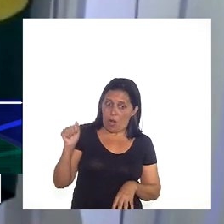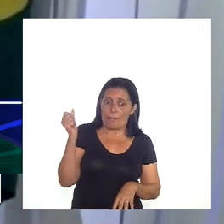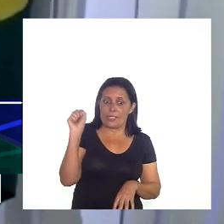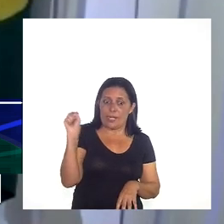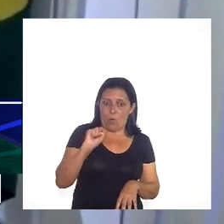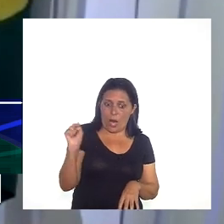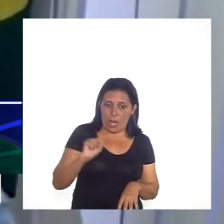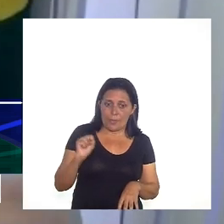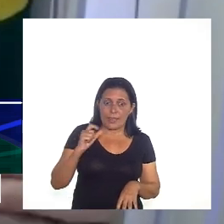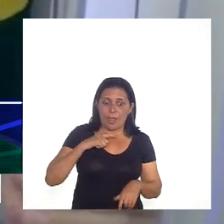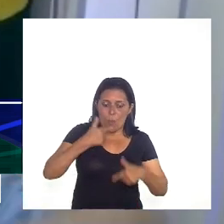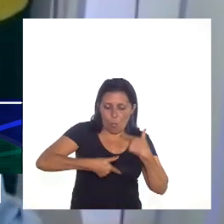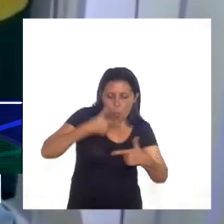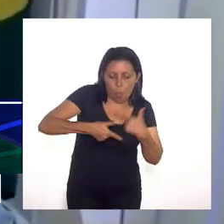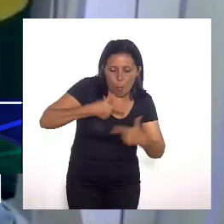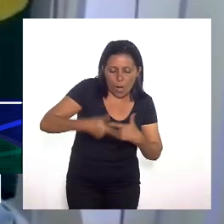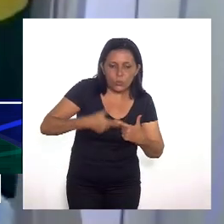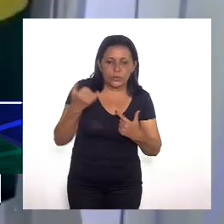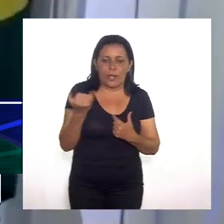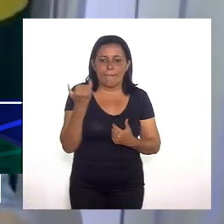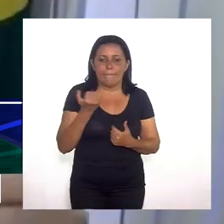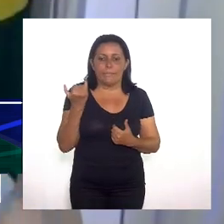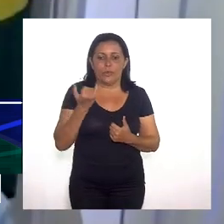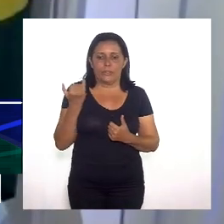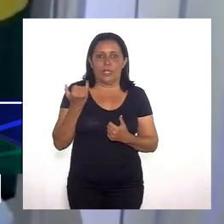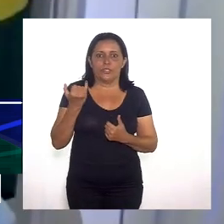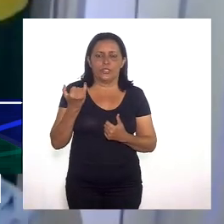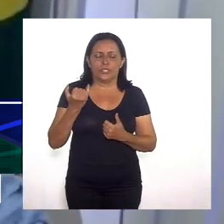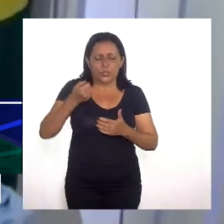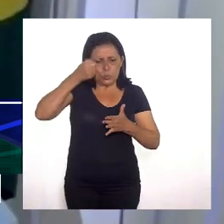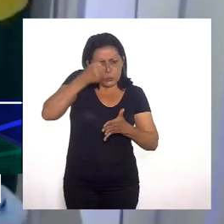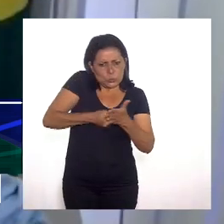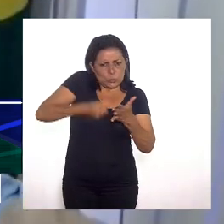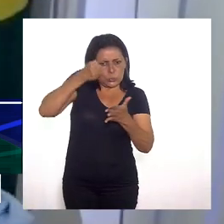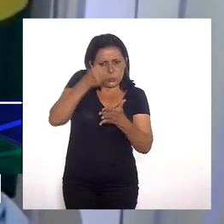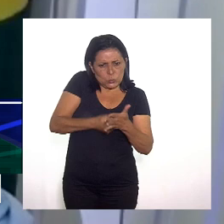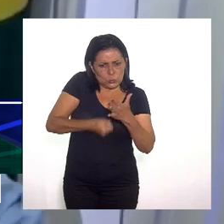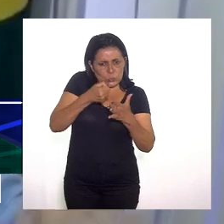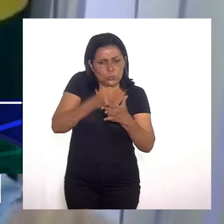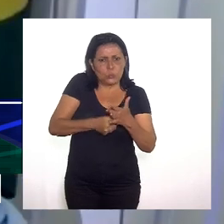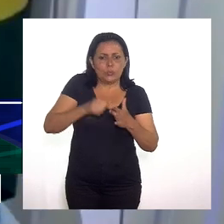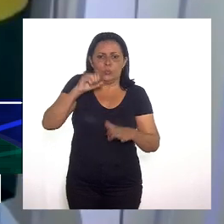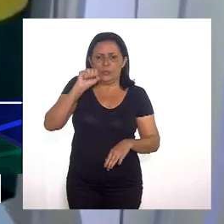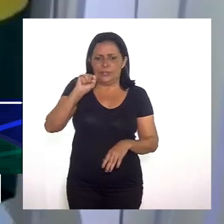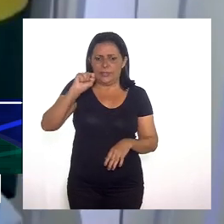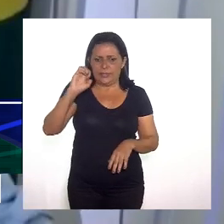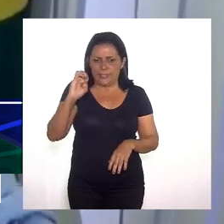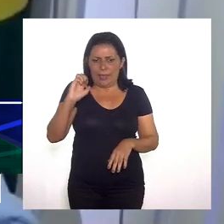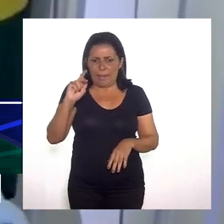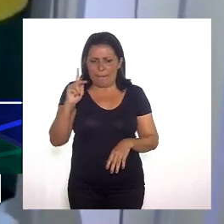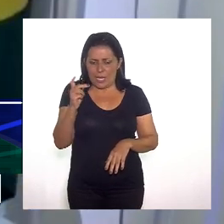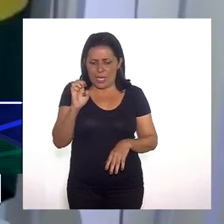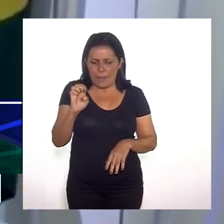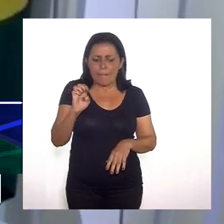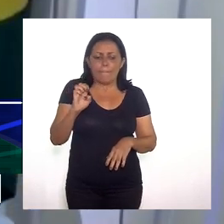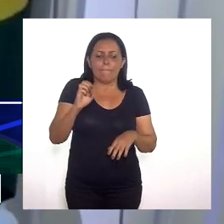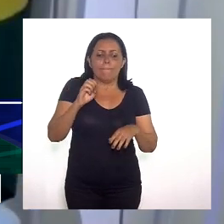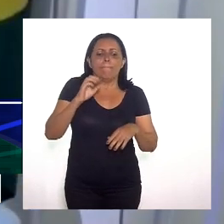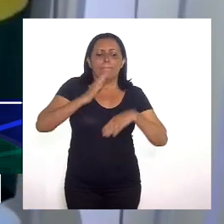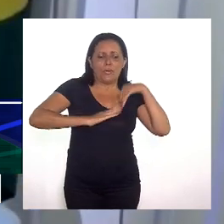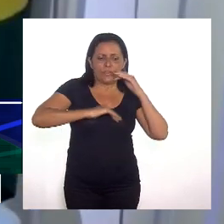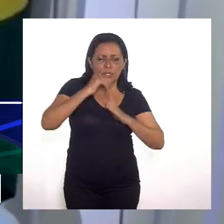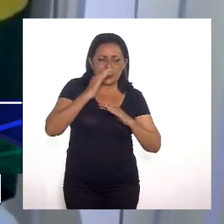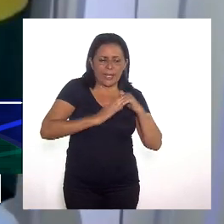Saquarema há uma luta importante, há uma luta dura, travada pelo CEP, pelos profissionais de educação, que sofrem